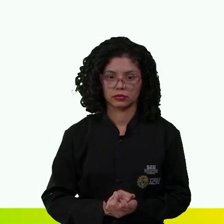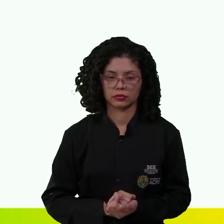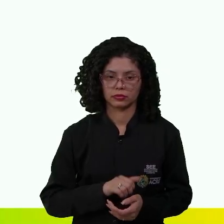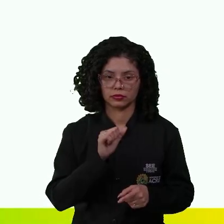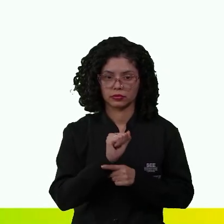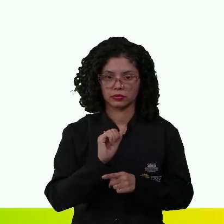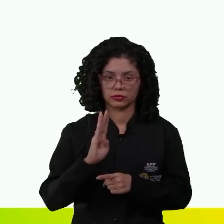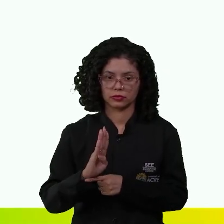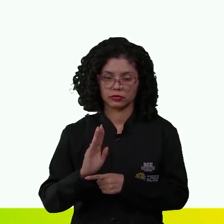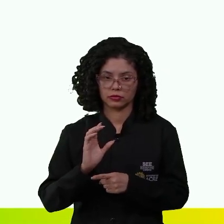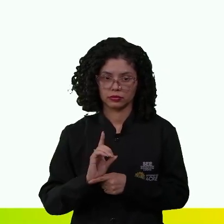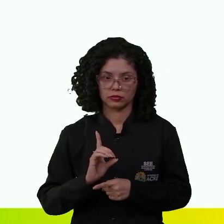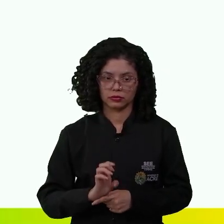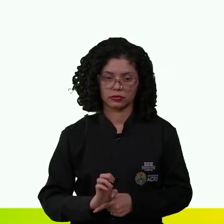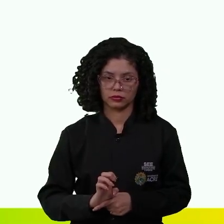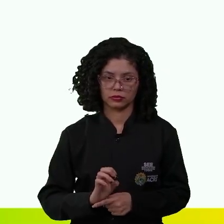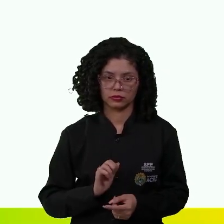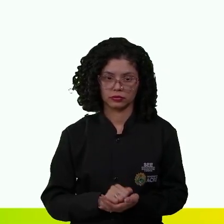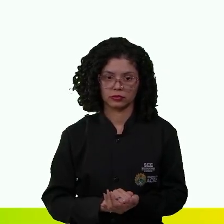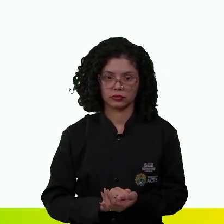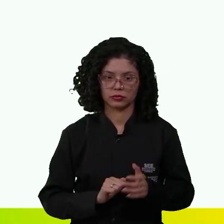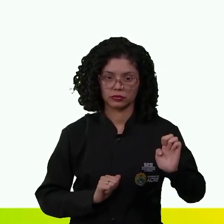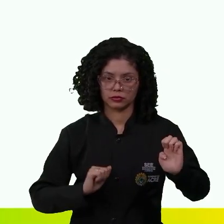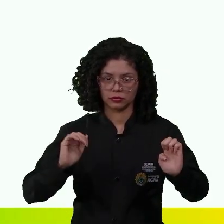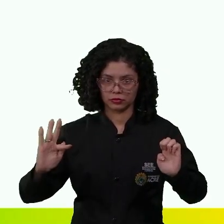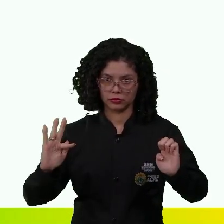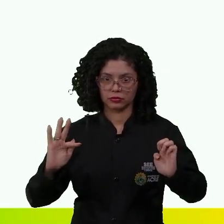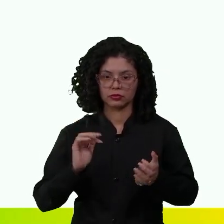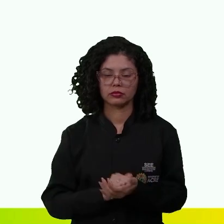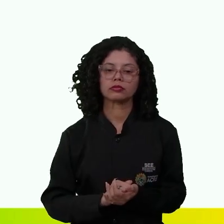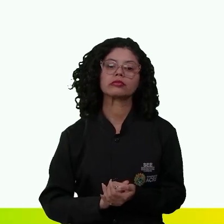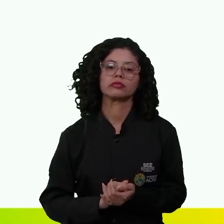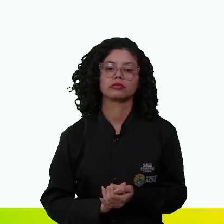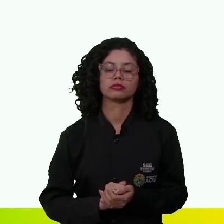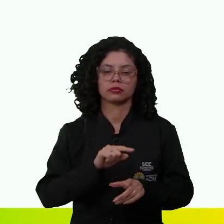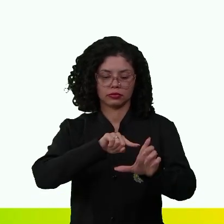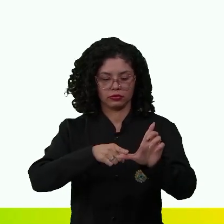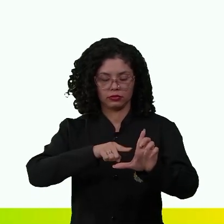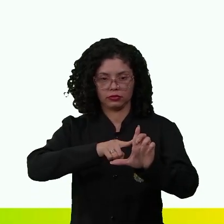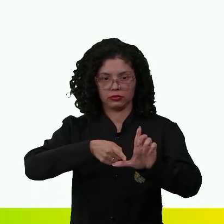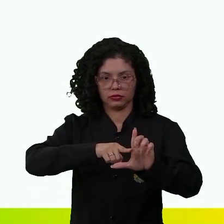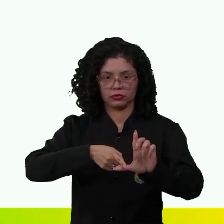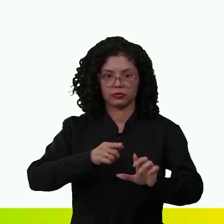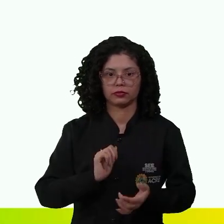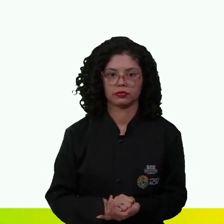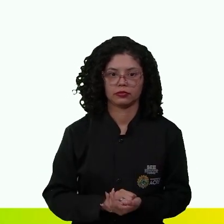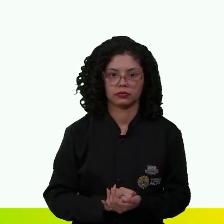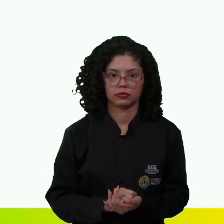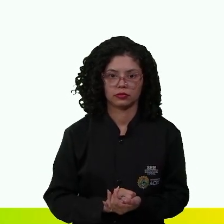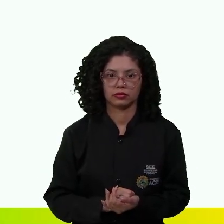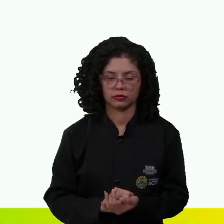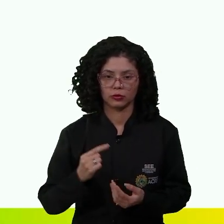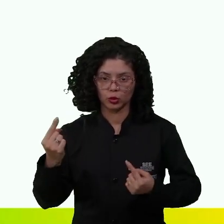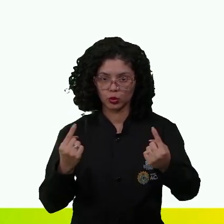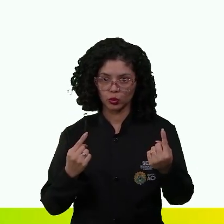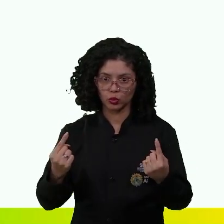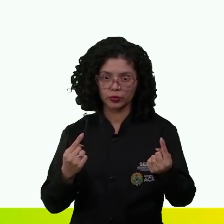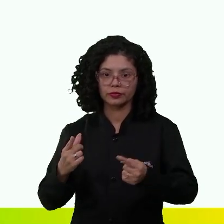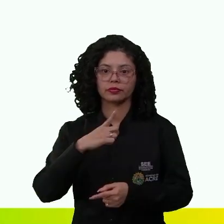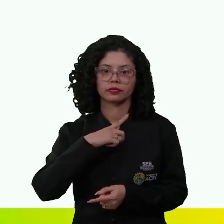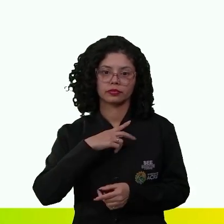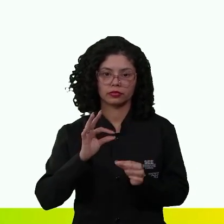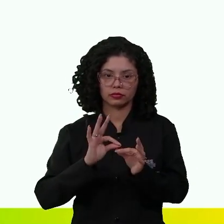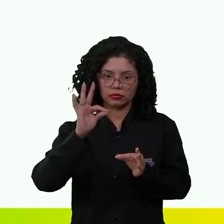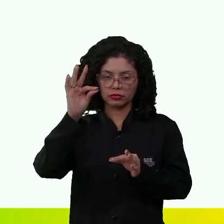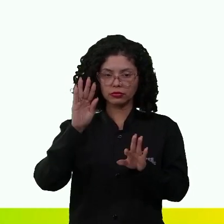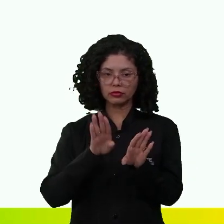AB sobre DE, AC sobre DF, e o ângulo entre eles tiver a mesma